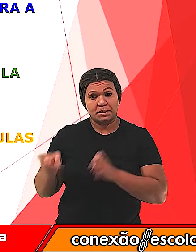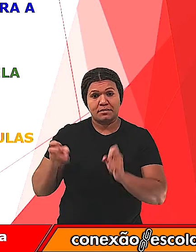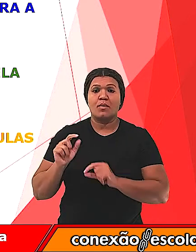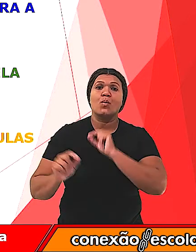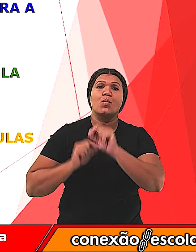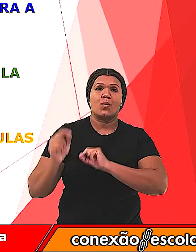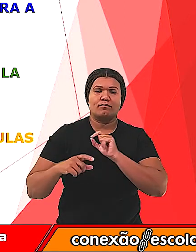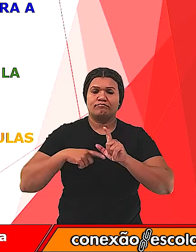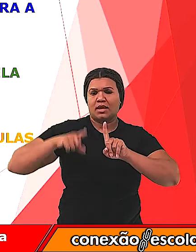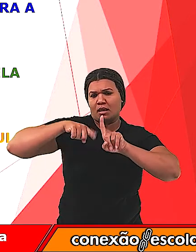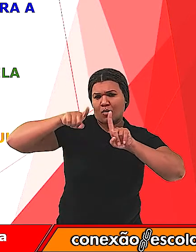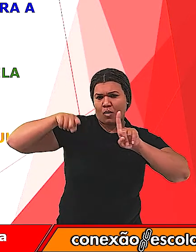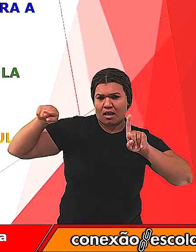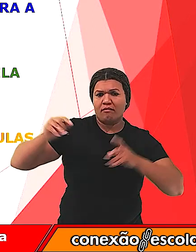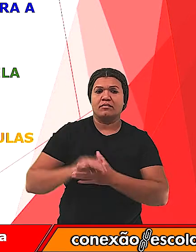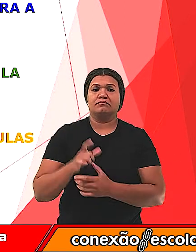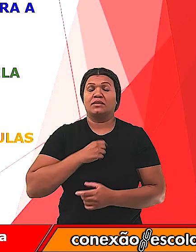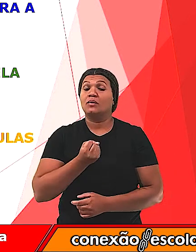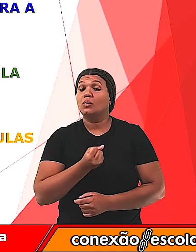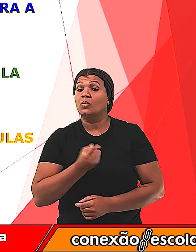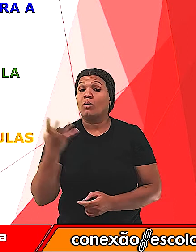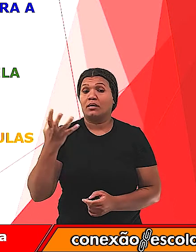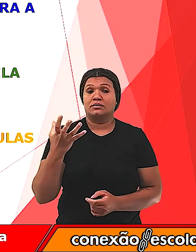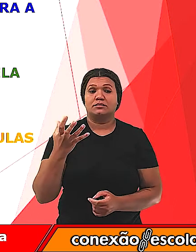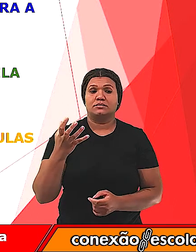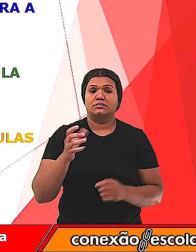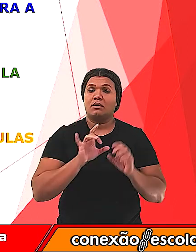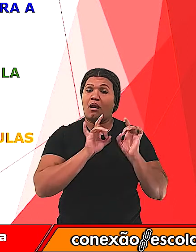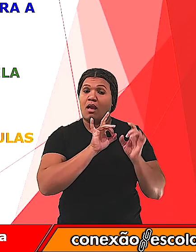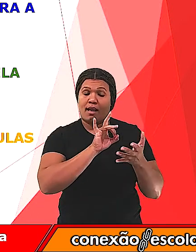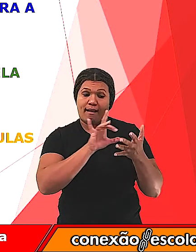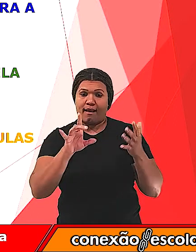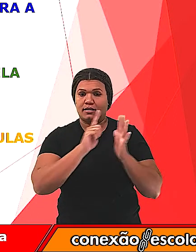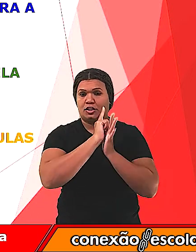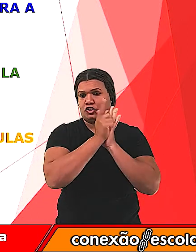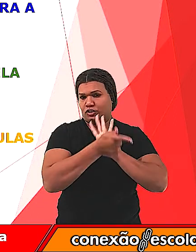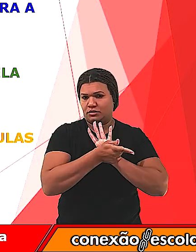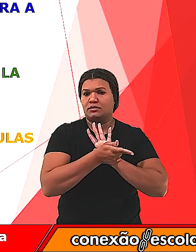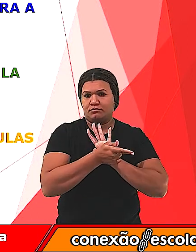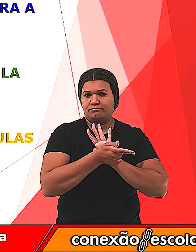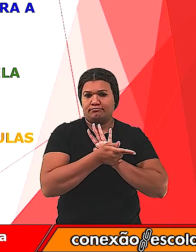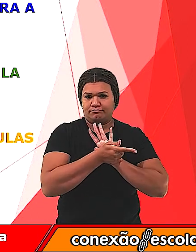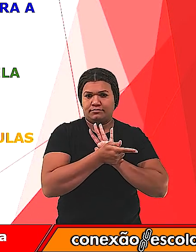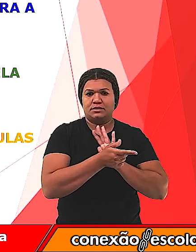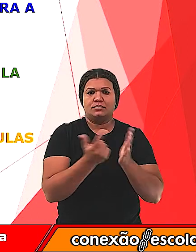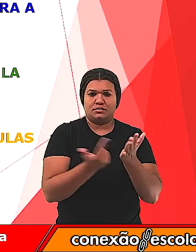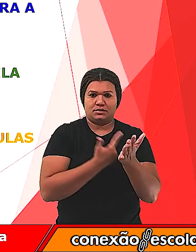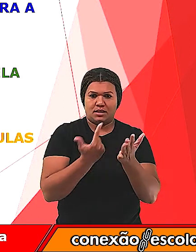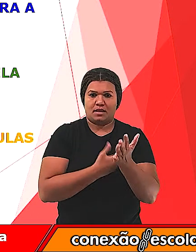Nesse gráfico, nós temos a quantidade de cada gênero textual, gênero dos livros.